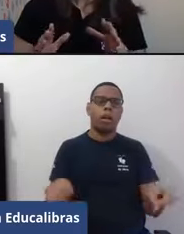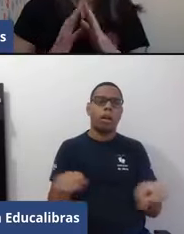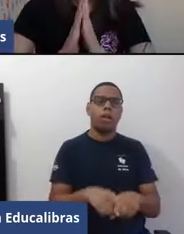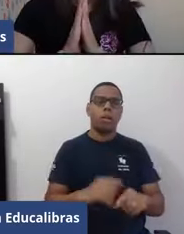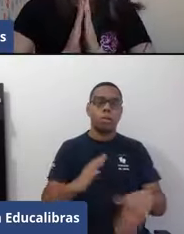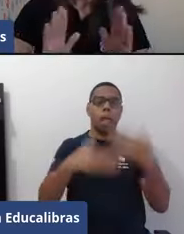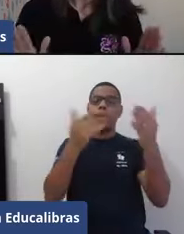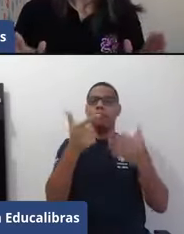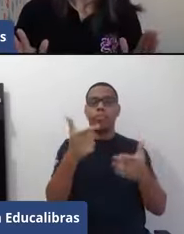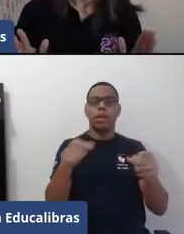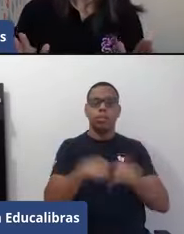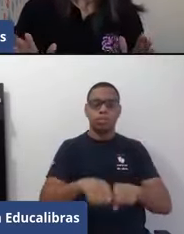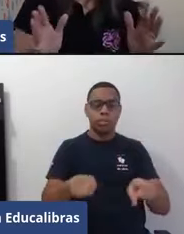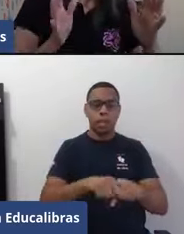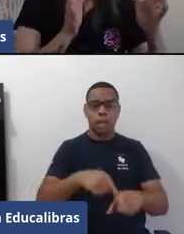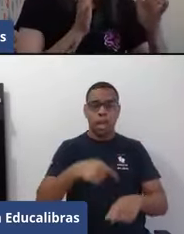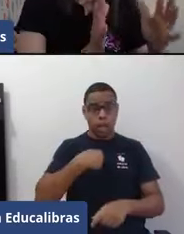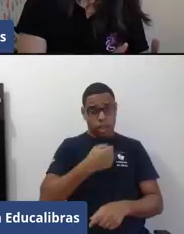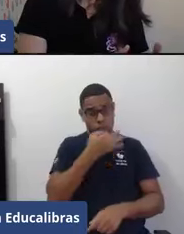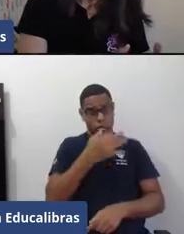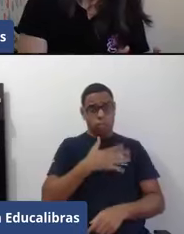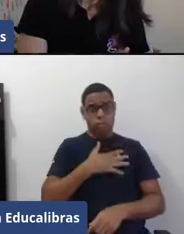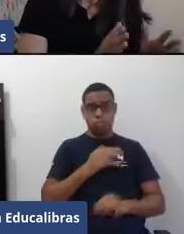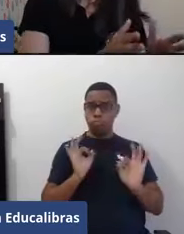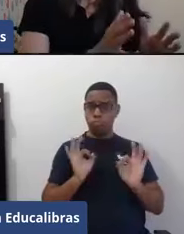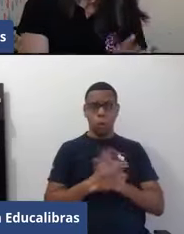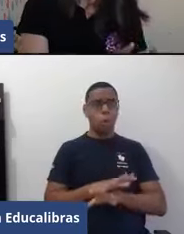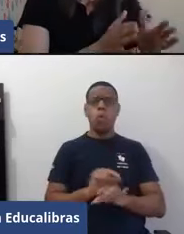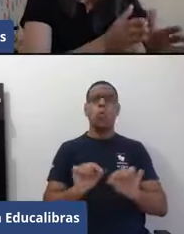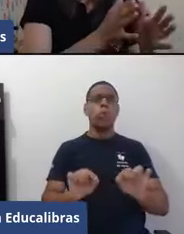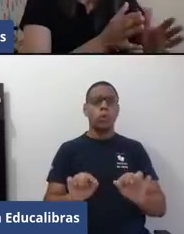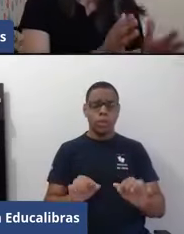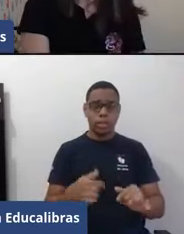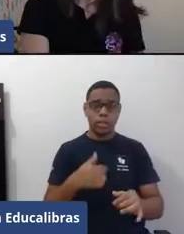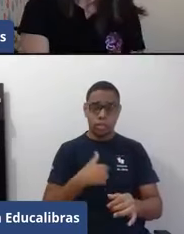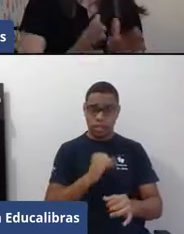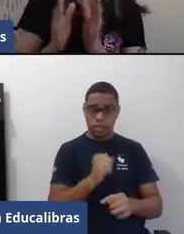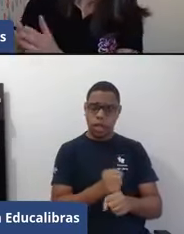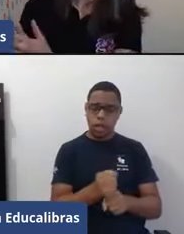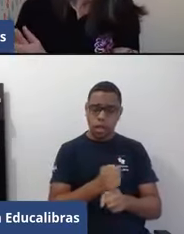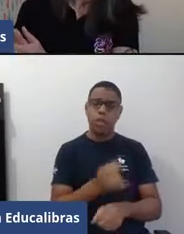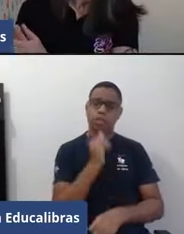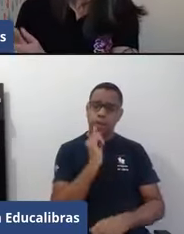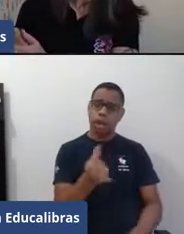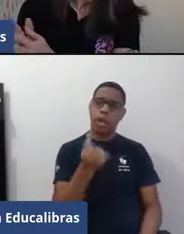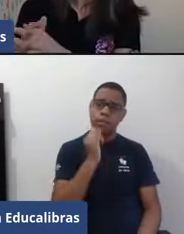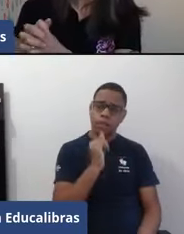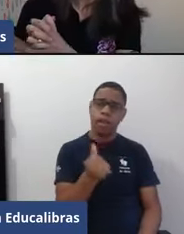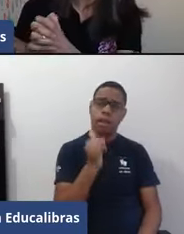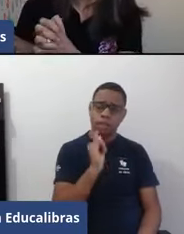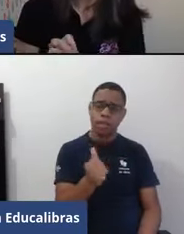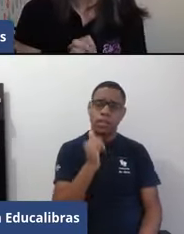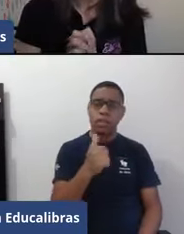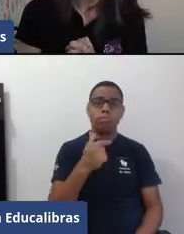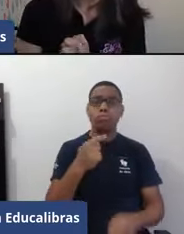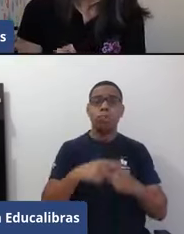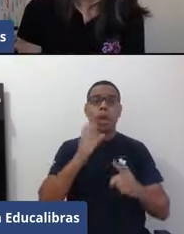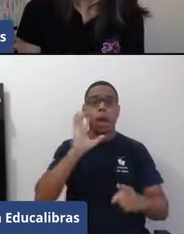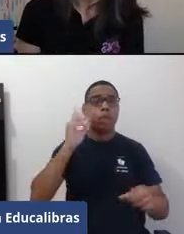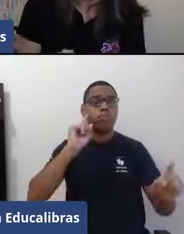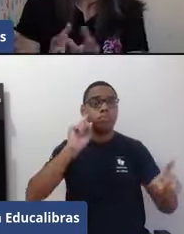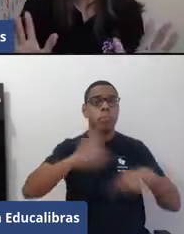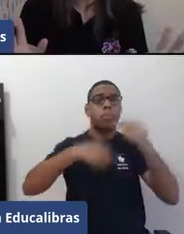seguinte maneira, uma maneira muito lógica. Se nós estamos falando a mesma coisa há tanto tempo, por que a gente ainda não tem os resultados que nós